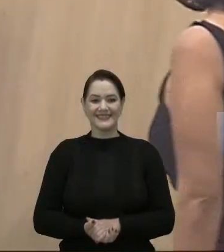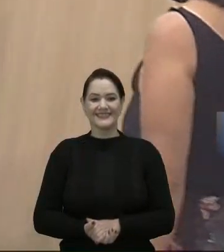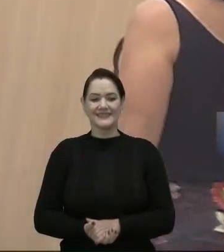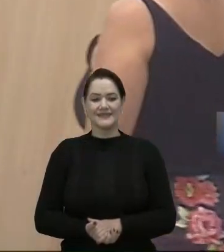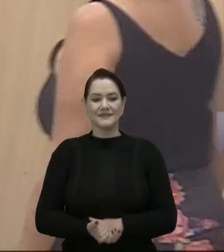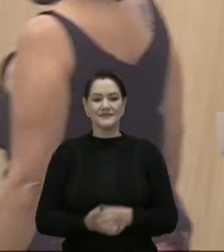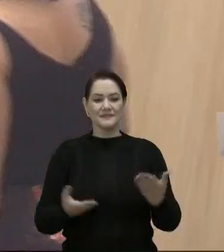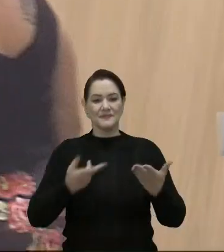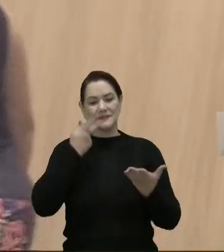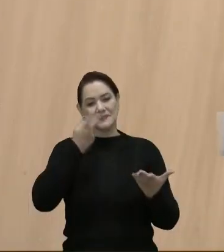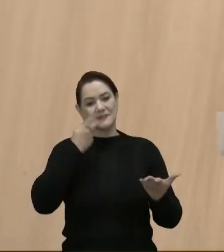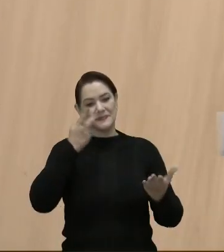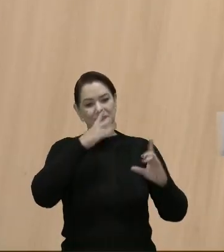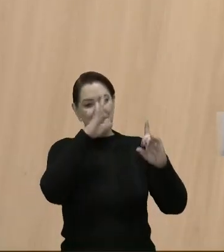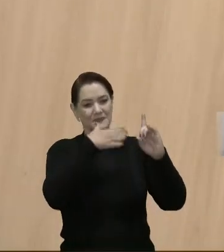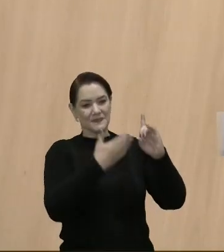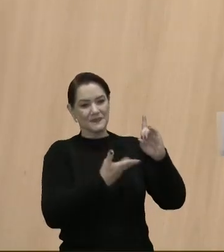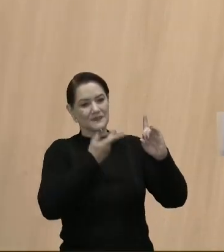Concedemos a palavra ao homenageado.